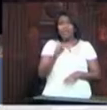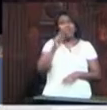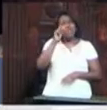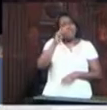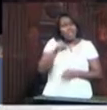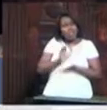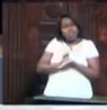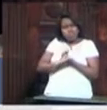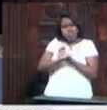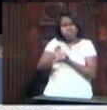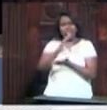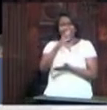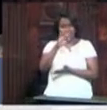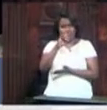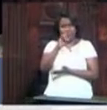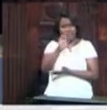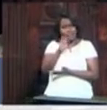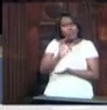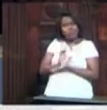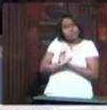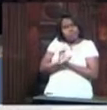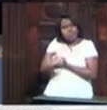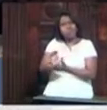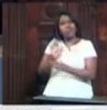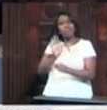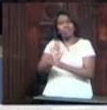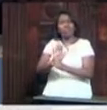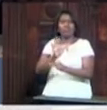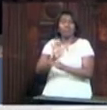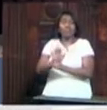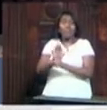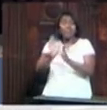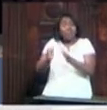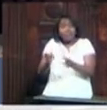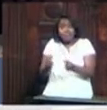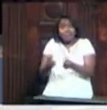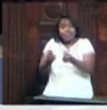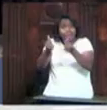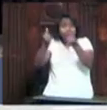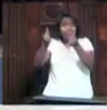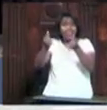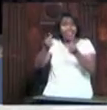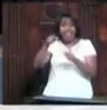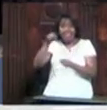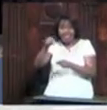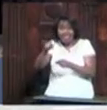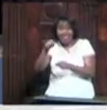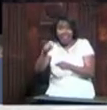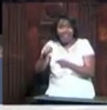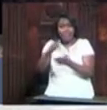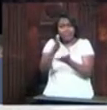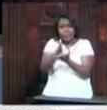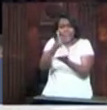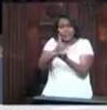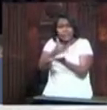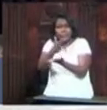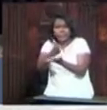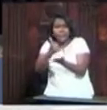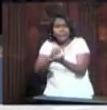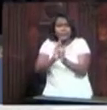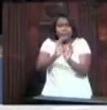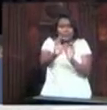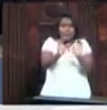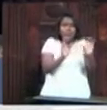financiar a SEDAI, que é uma empresa lucrativa, que transfere dividendos para os